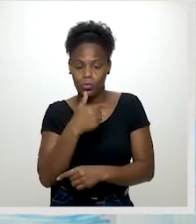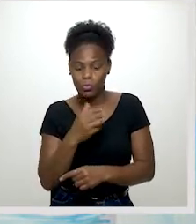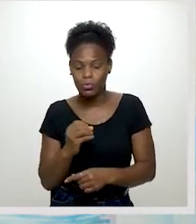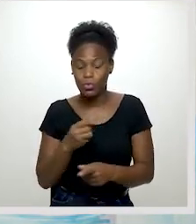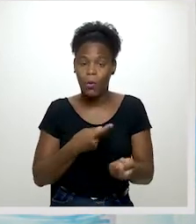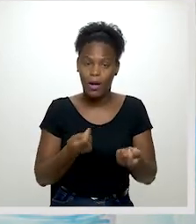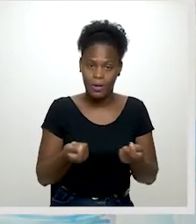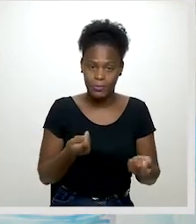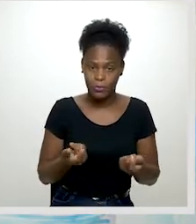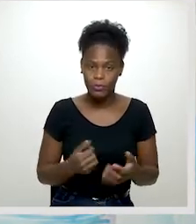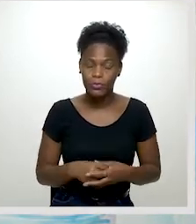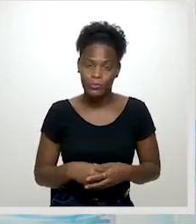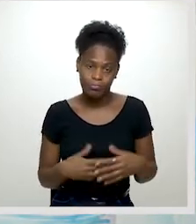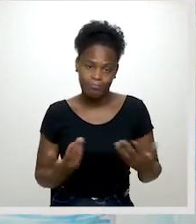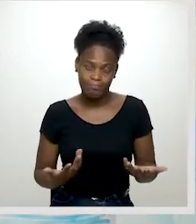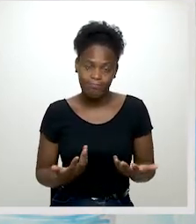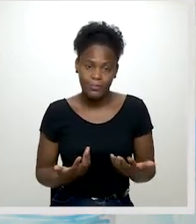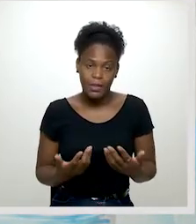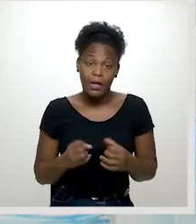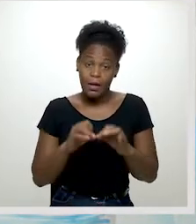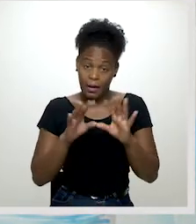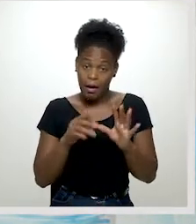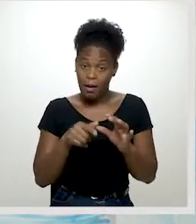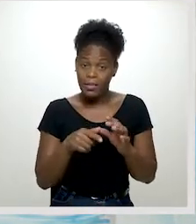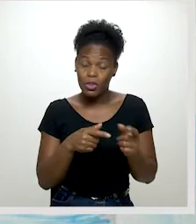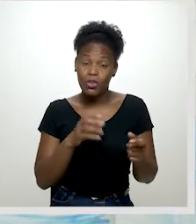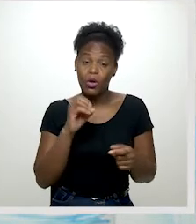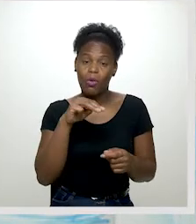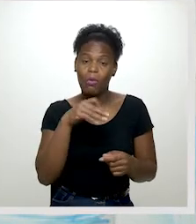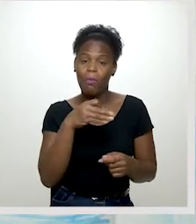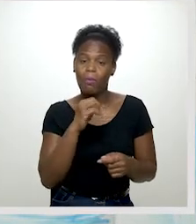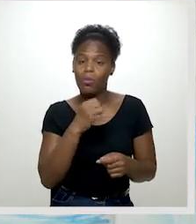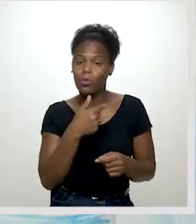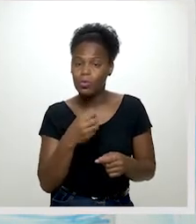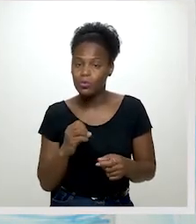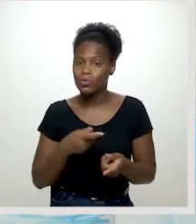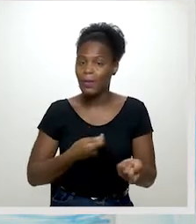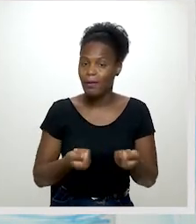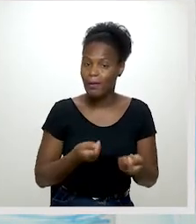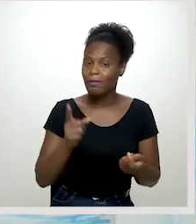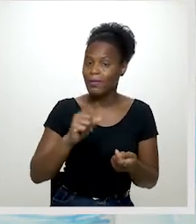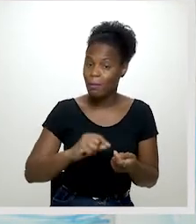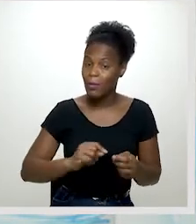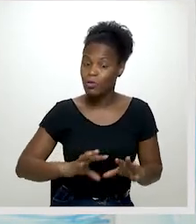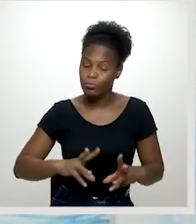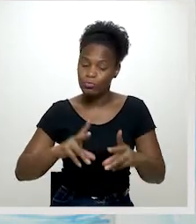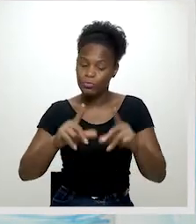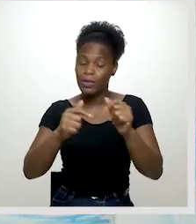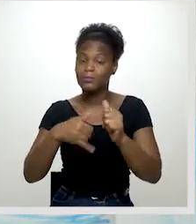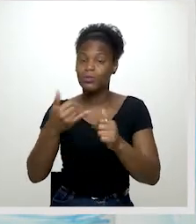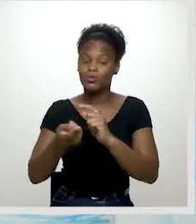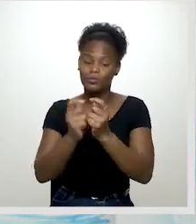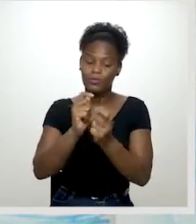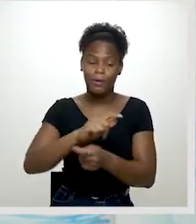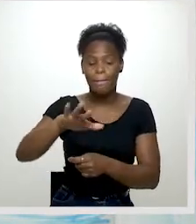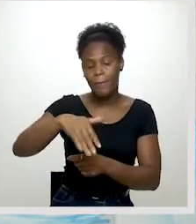E, obviamente, esses compostos orgânicos evoluíram e transformaram-se nas primeiras formas de